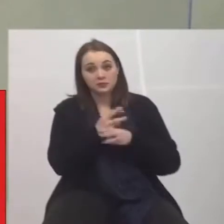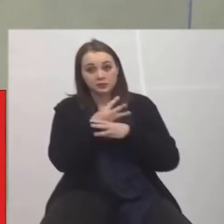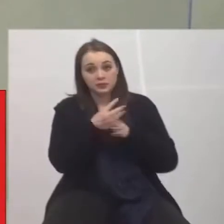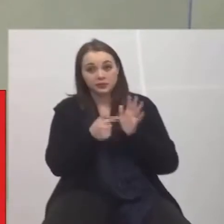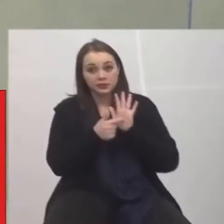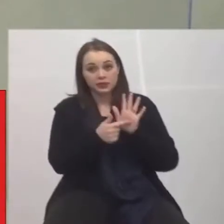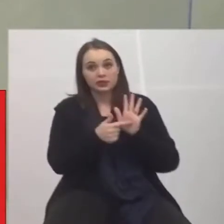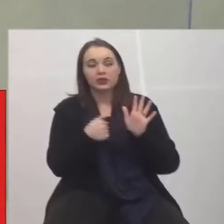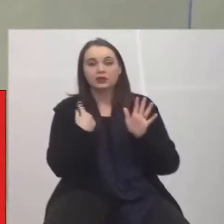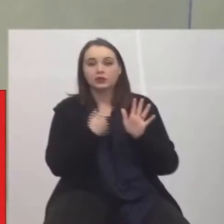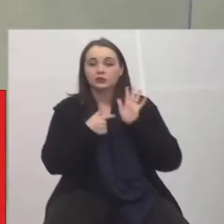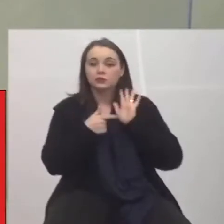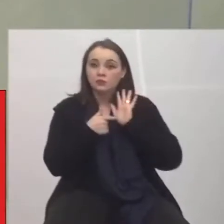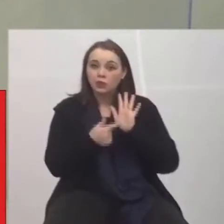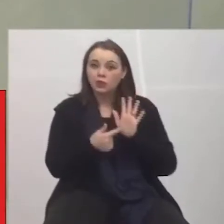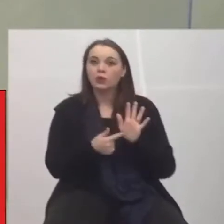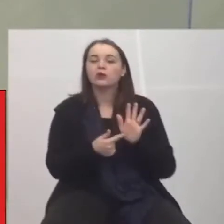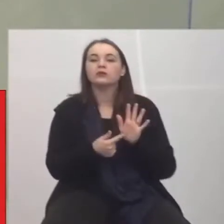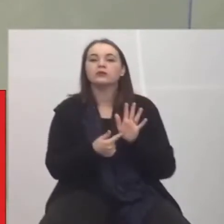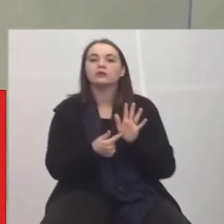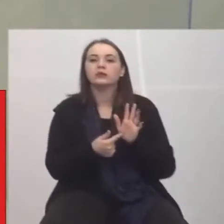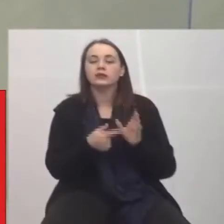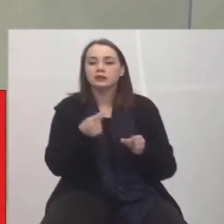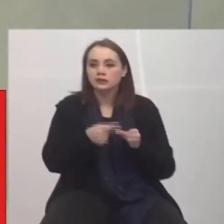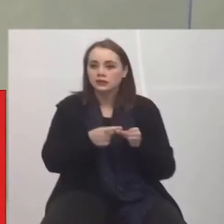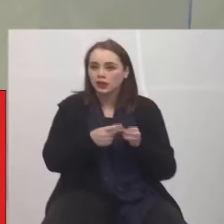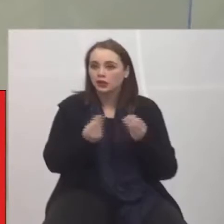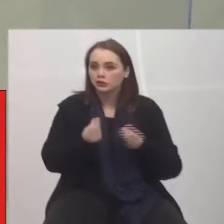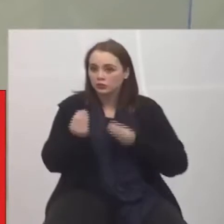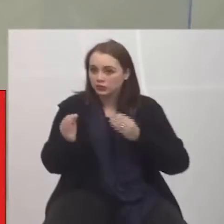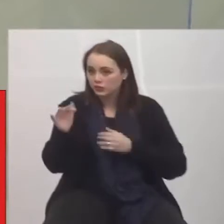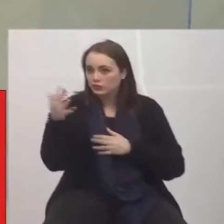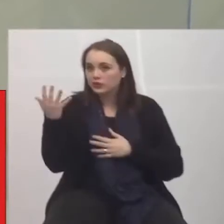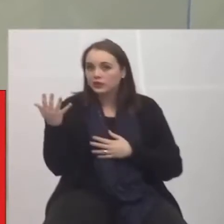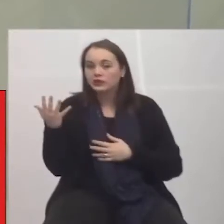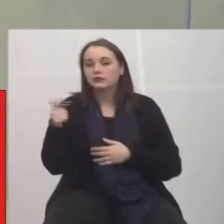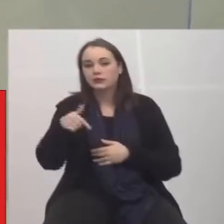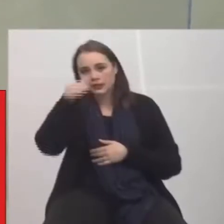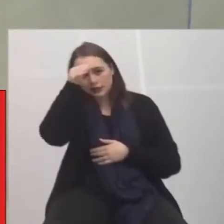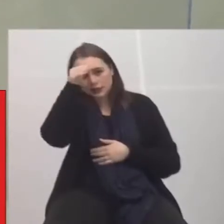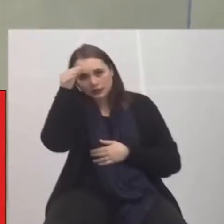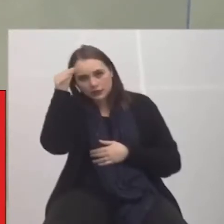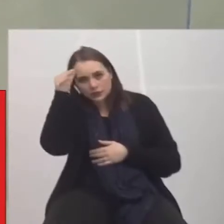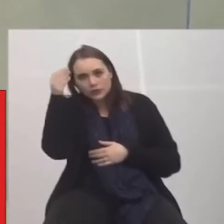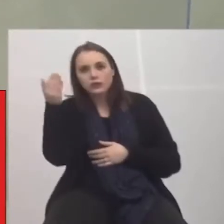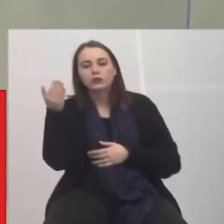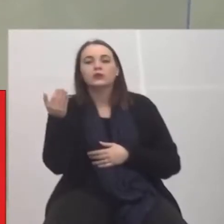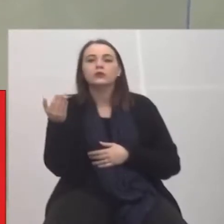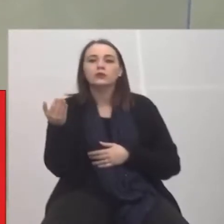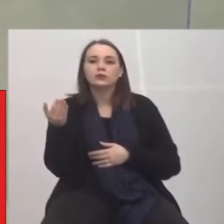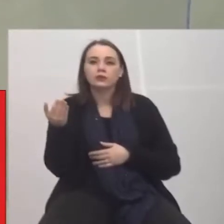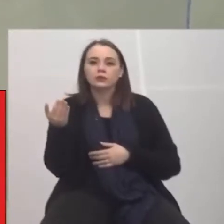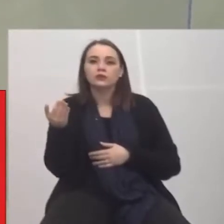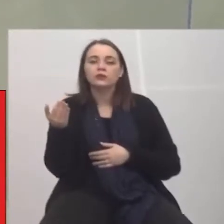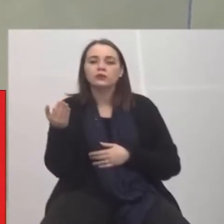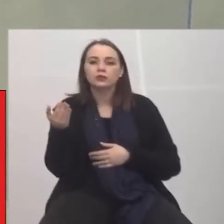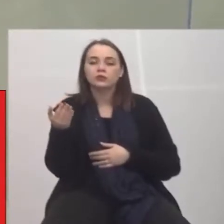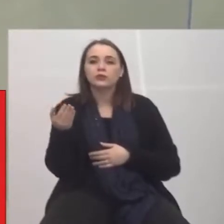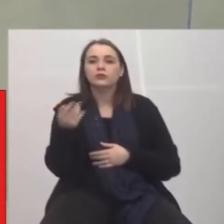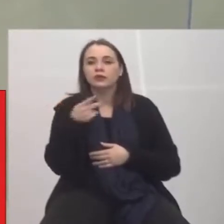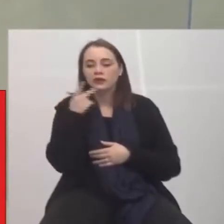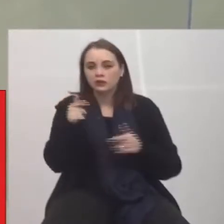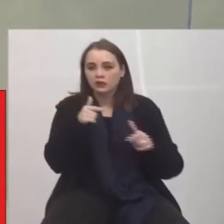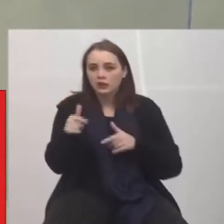uma breve identificação do município, né? Criciúma, é um relatório referente ao primeiro